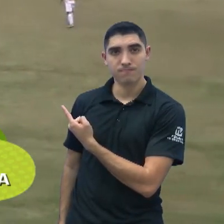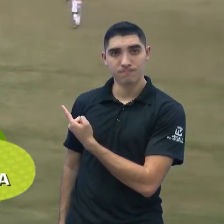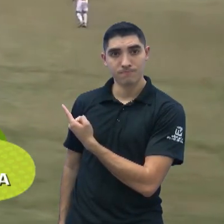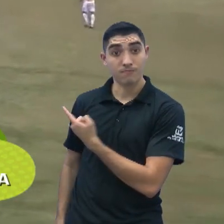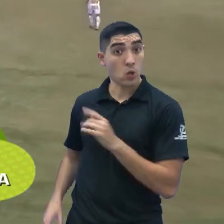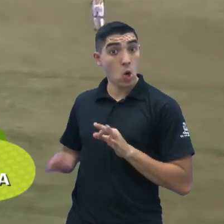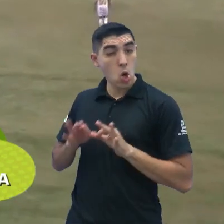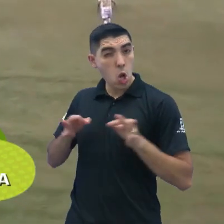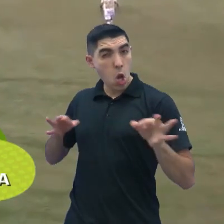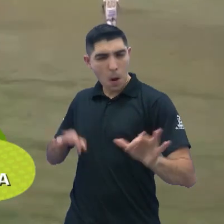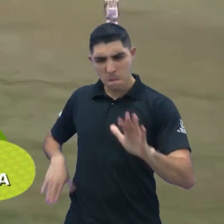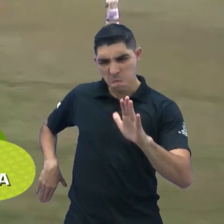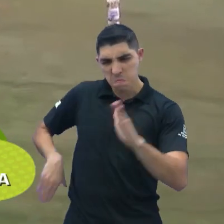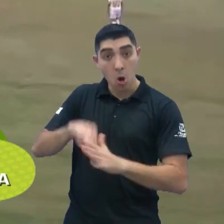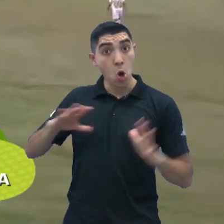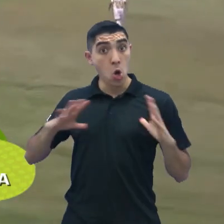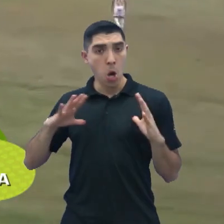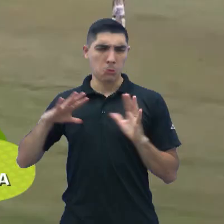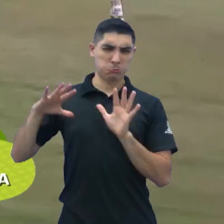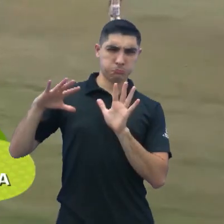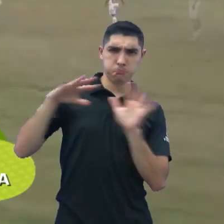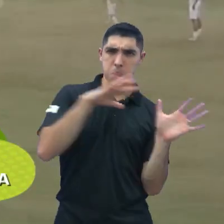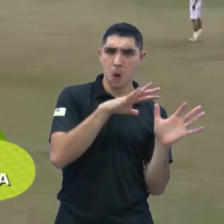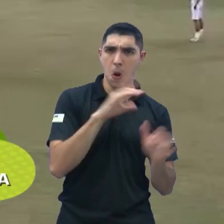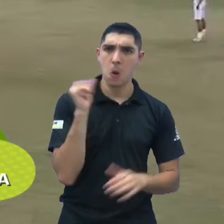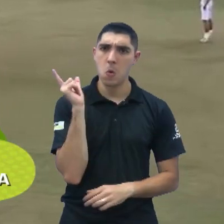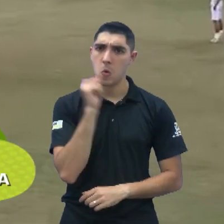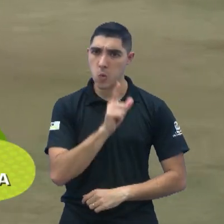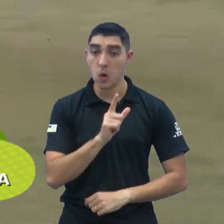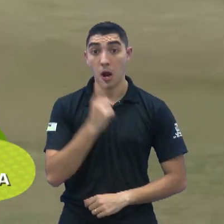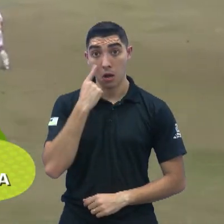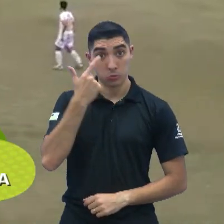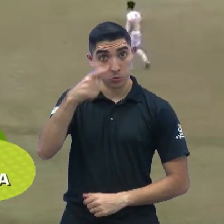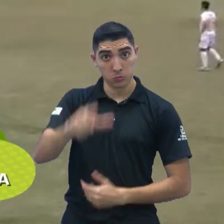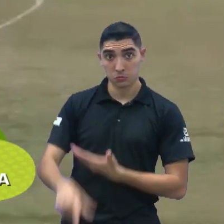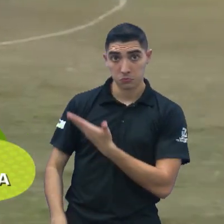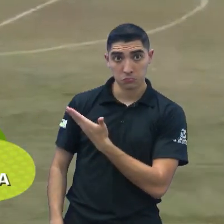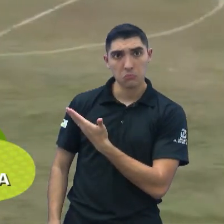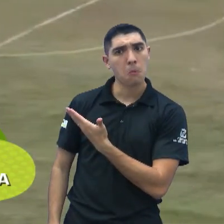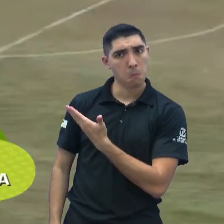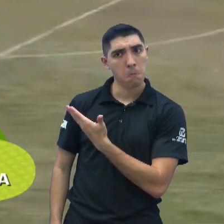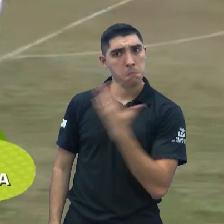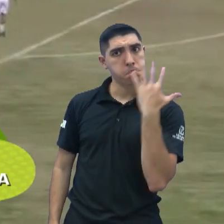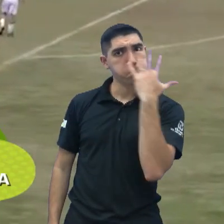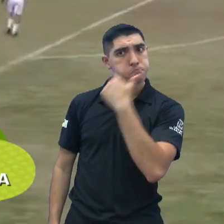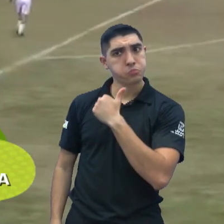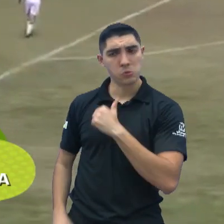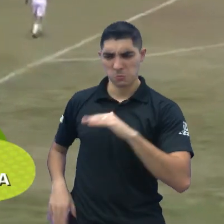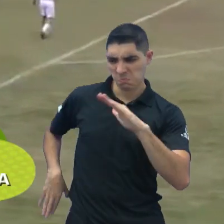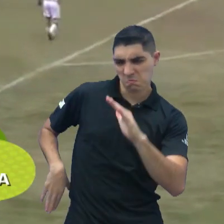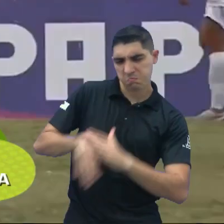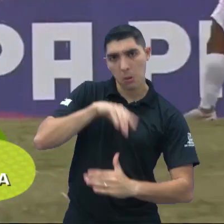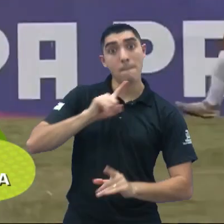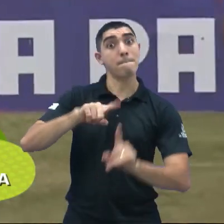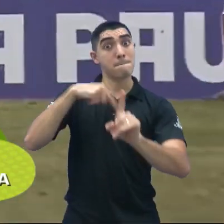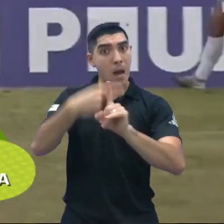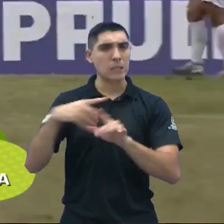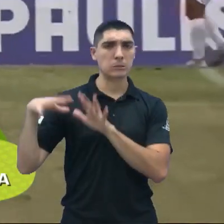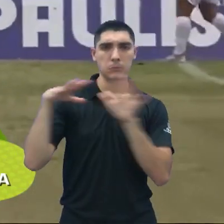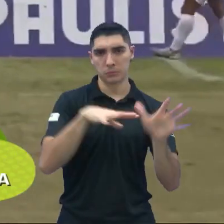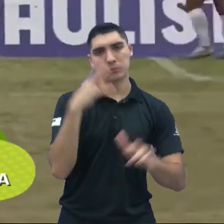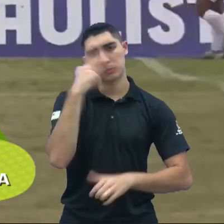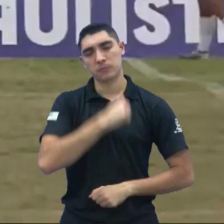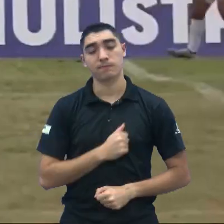Gabriel Afonso fez uma defesaça para o São José. Bela batida do Frank, bela defesa do Gabriel Afonso. E o